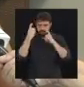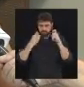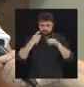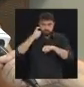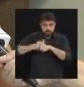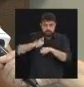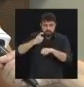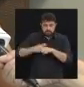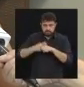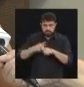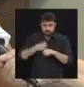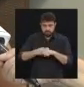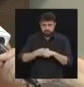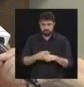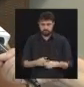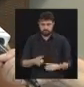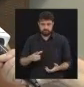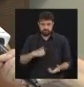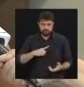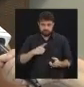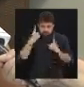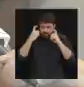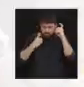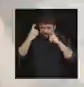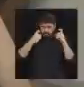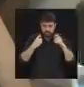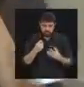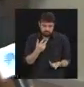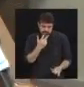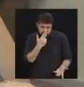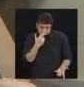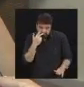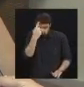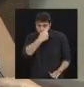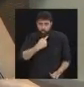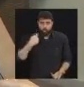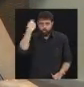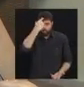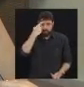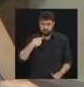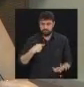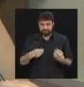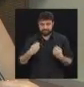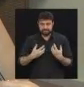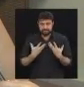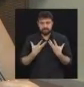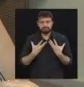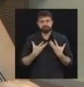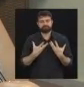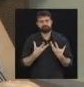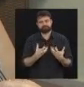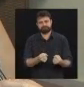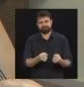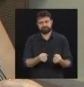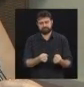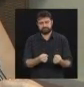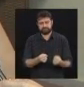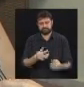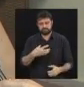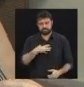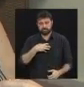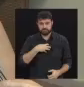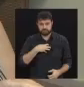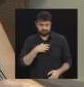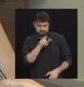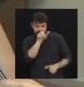ali, só que é uma limitação só facial, de aparência. Então, o trabalho de aceitação é basicamente esse.